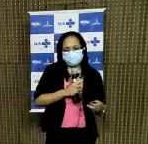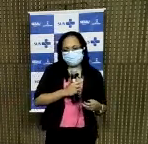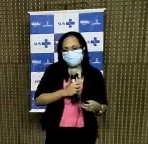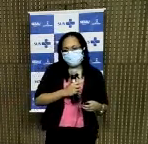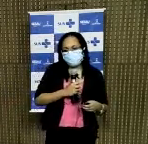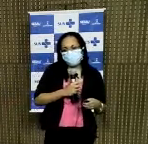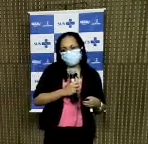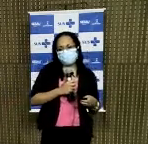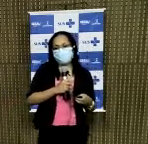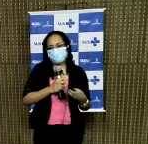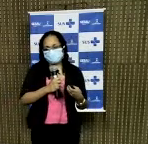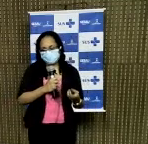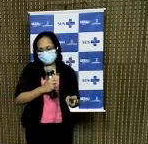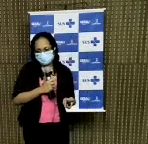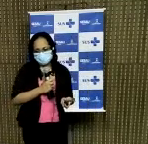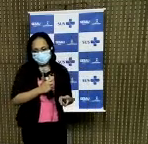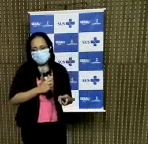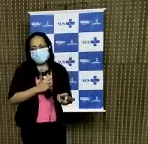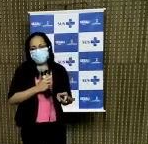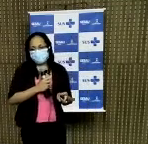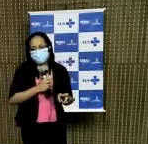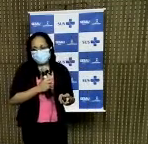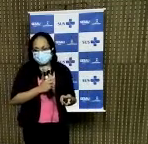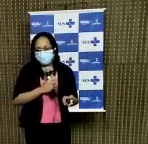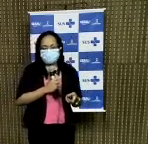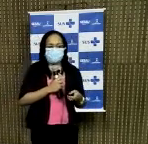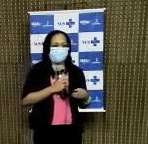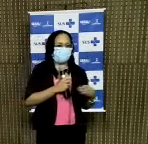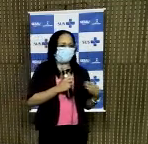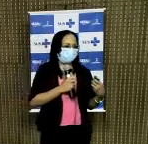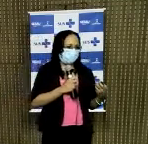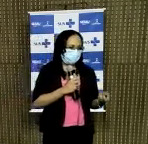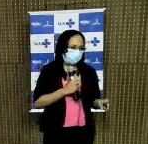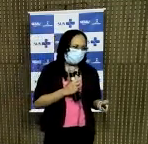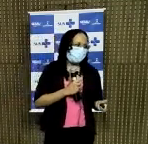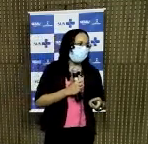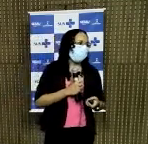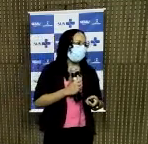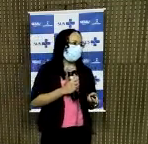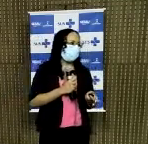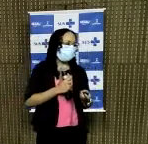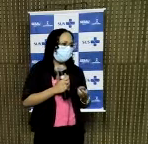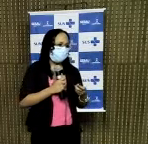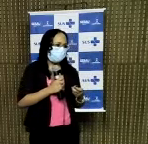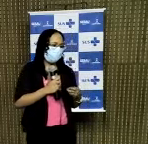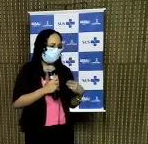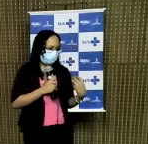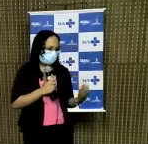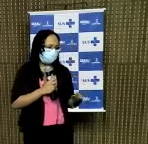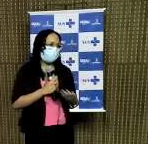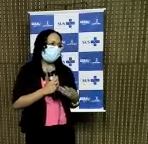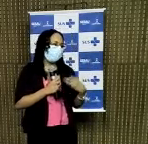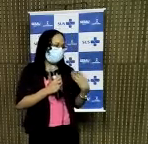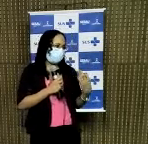específica. A consulta médica também, o número está baixo, mas isso a gente pretende melhorar, né, estabelecendo